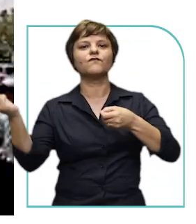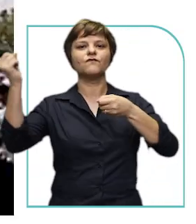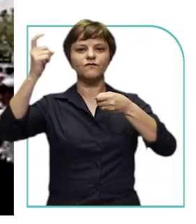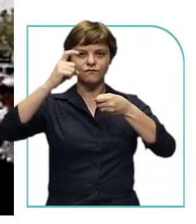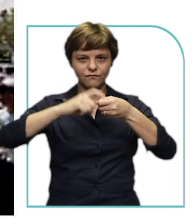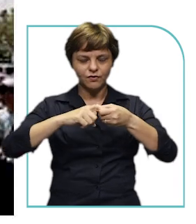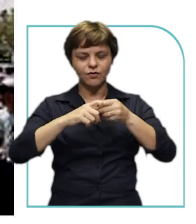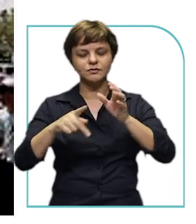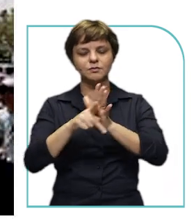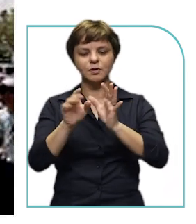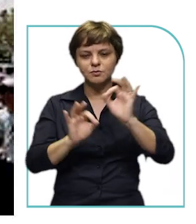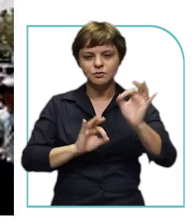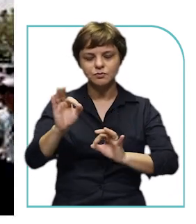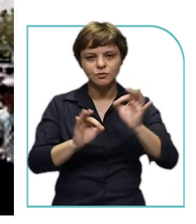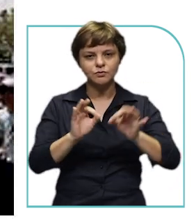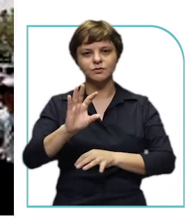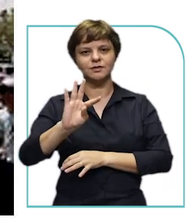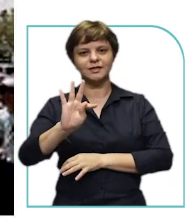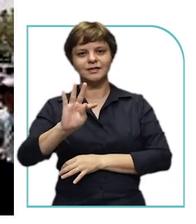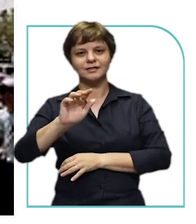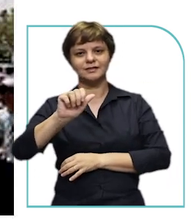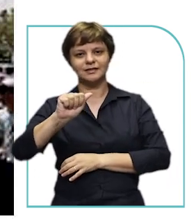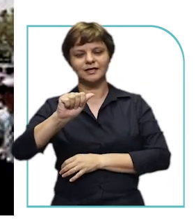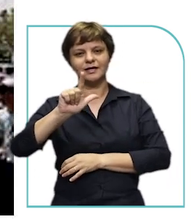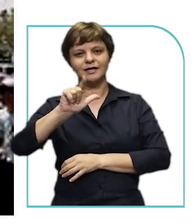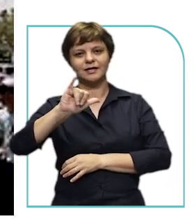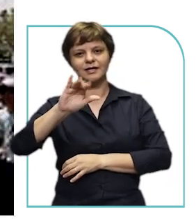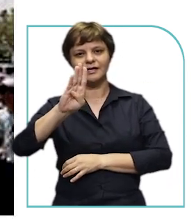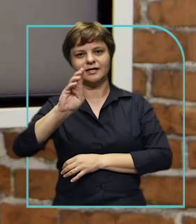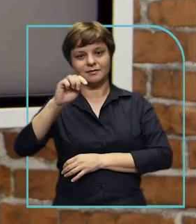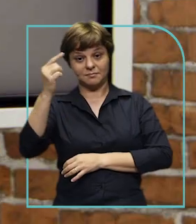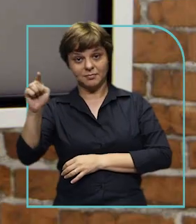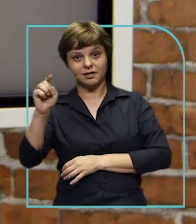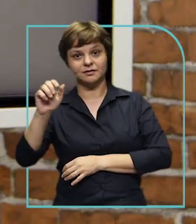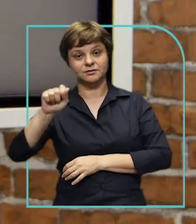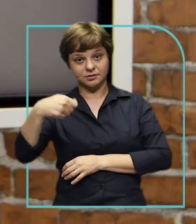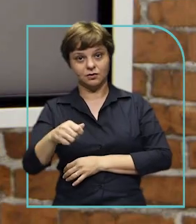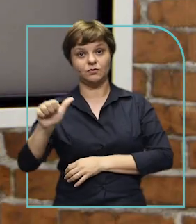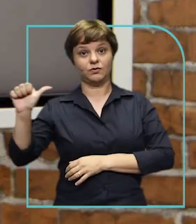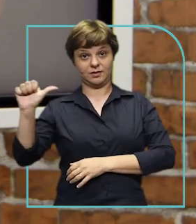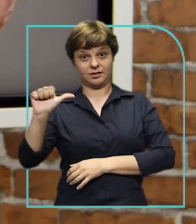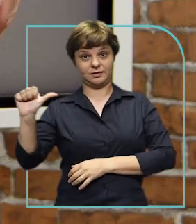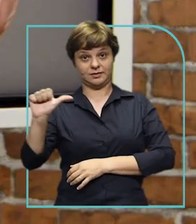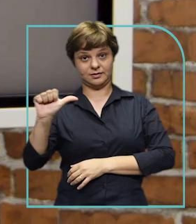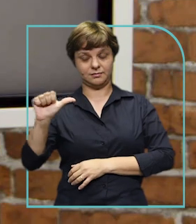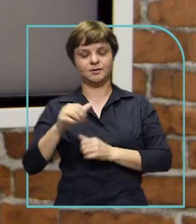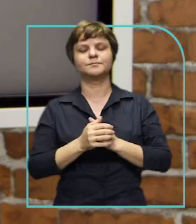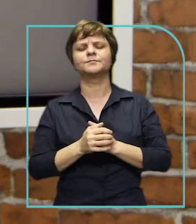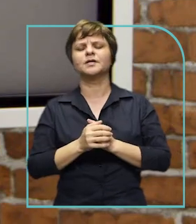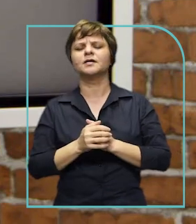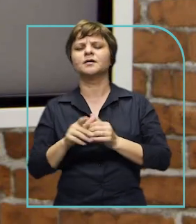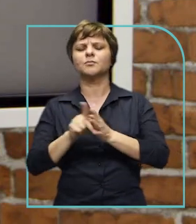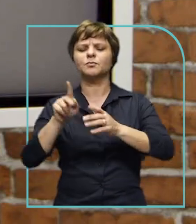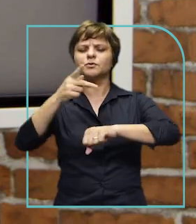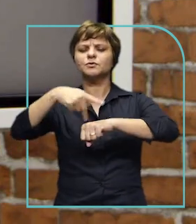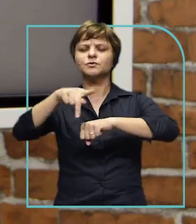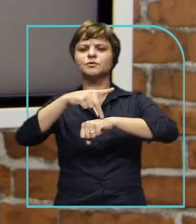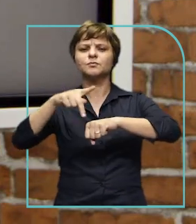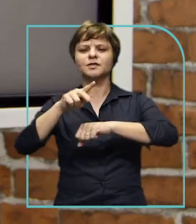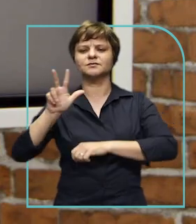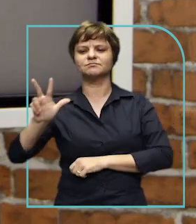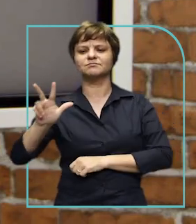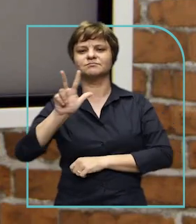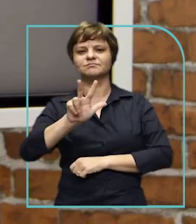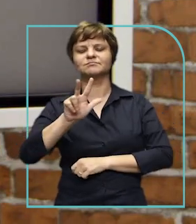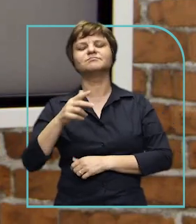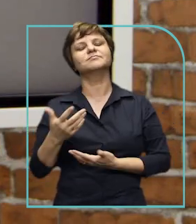do Talibã no Afeganistão. É muito importante que nós trabalhemos esse assunto